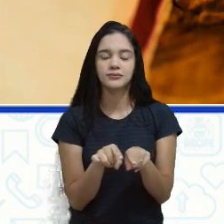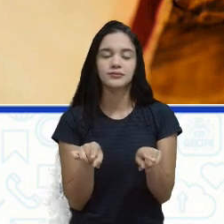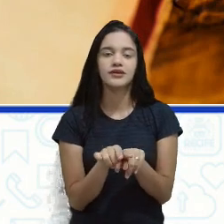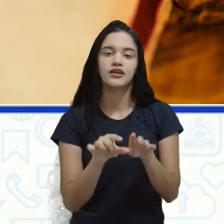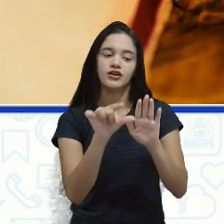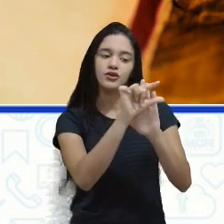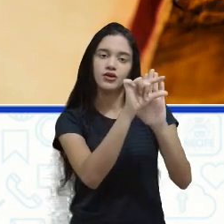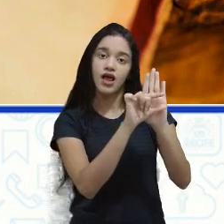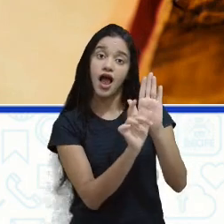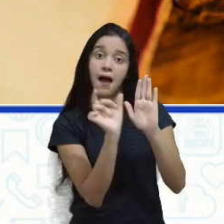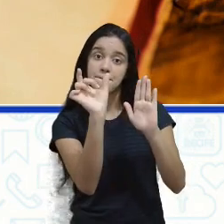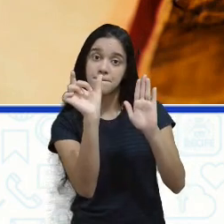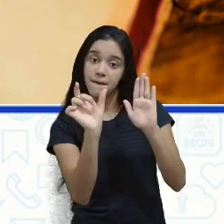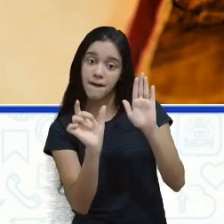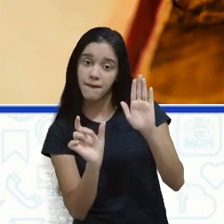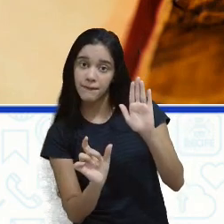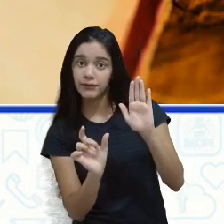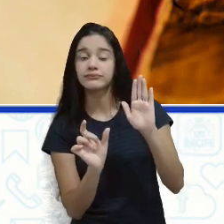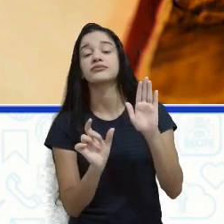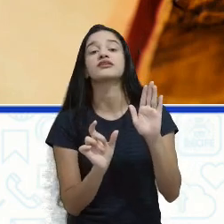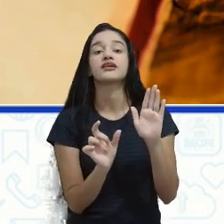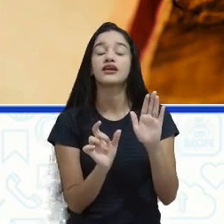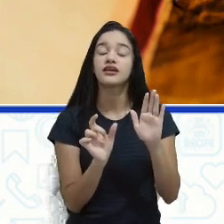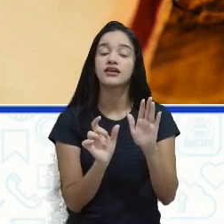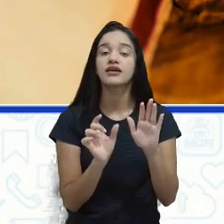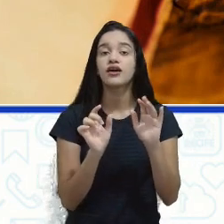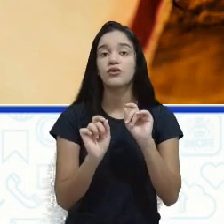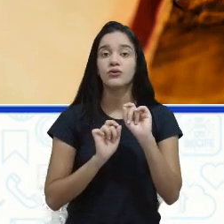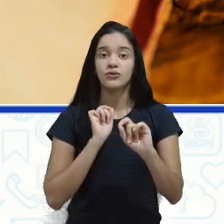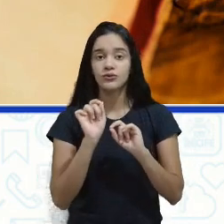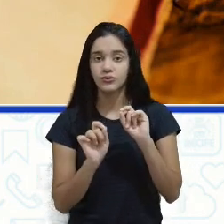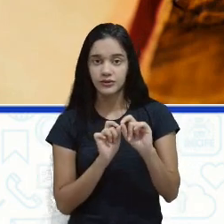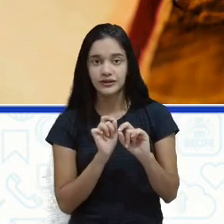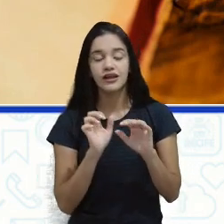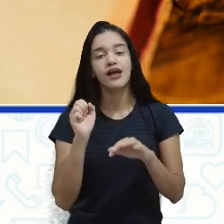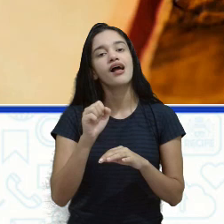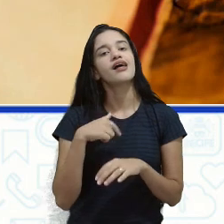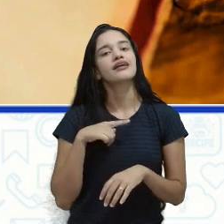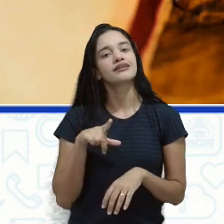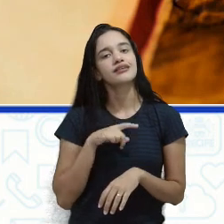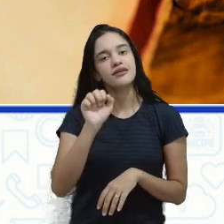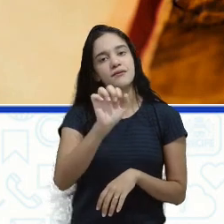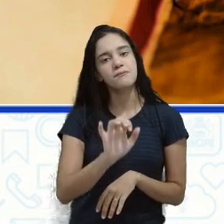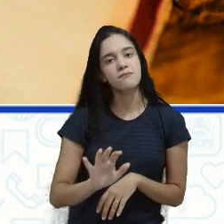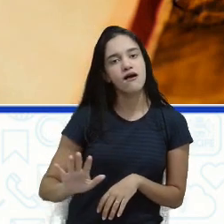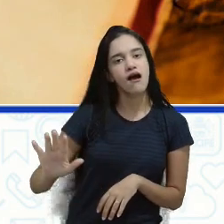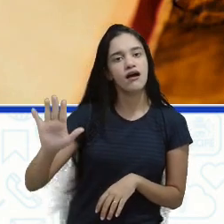as palavras são combinadas de forma que surgiram imagens